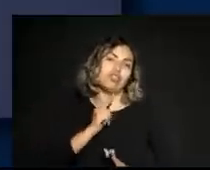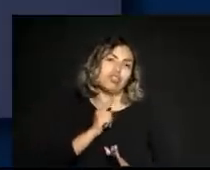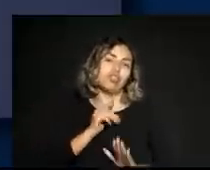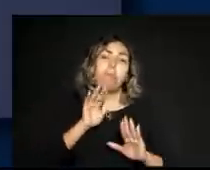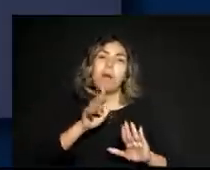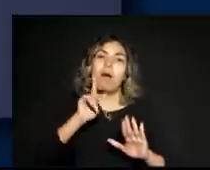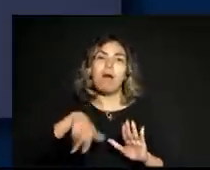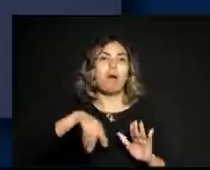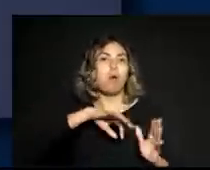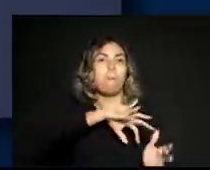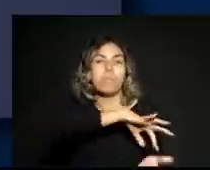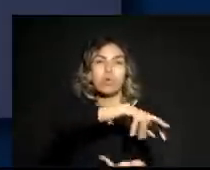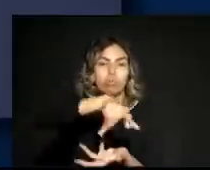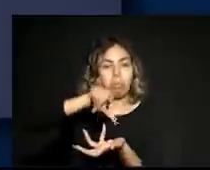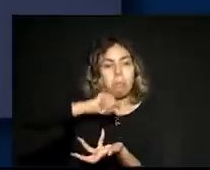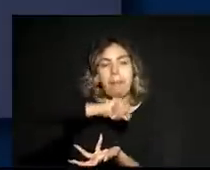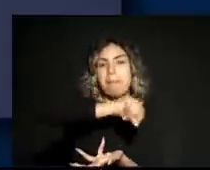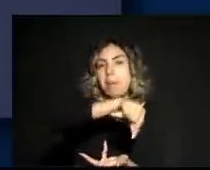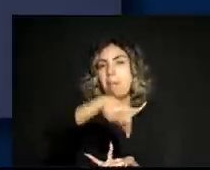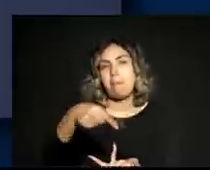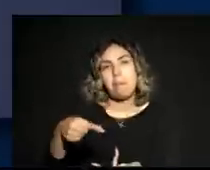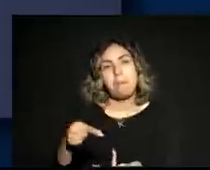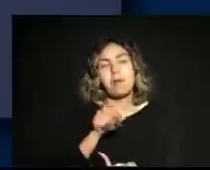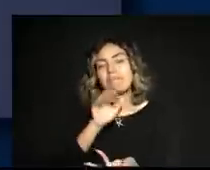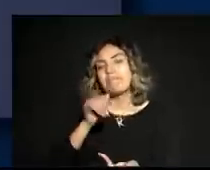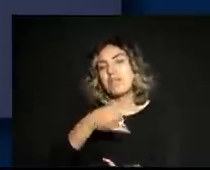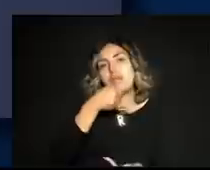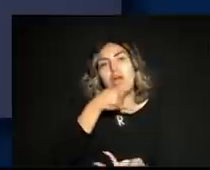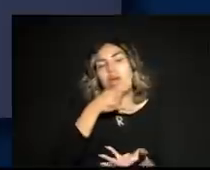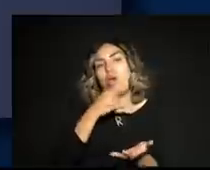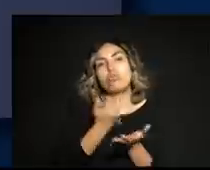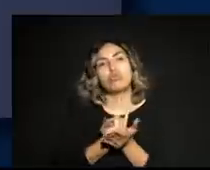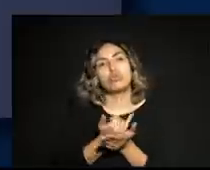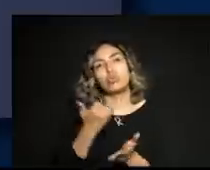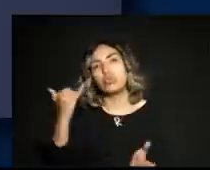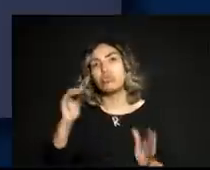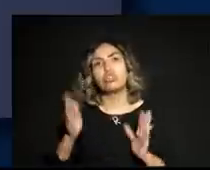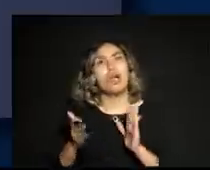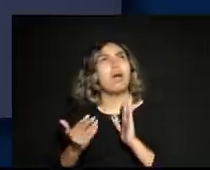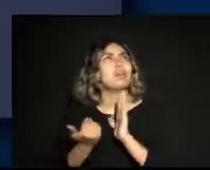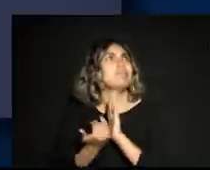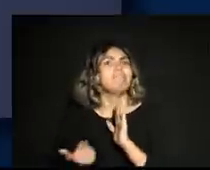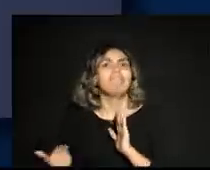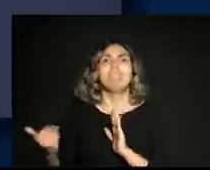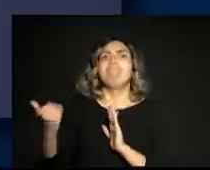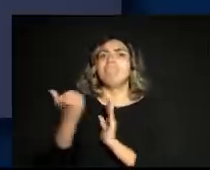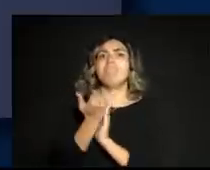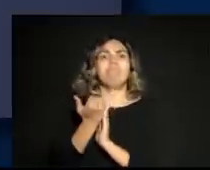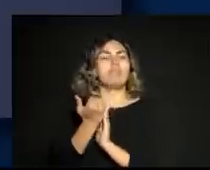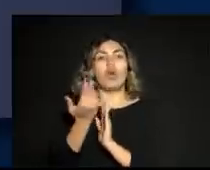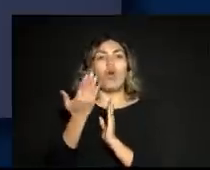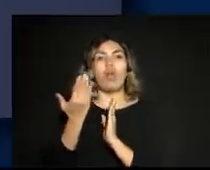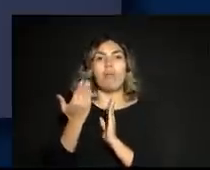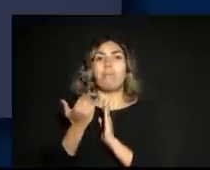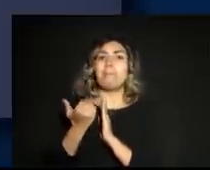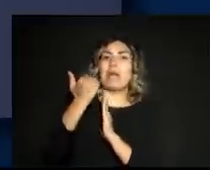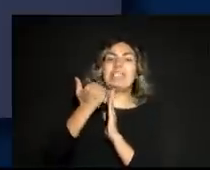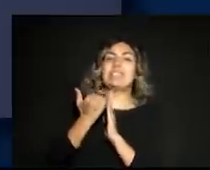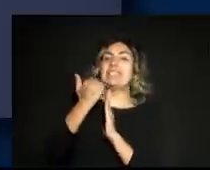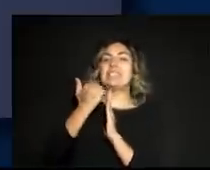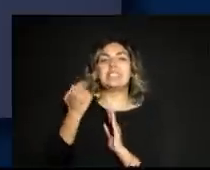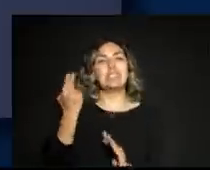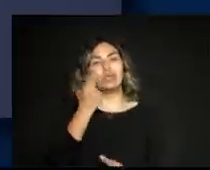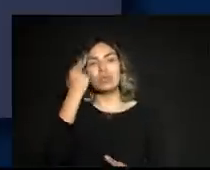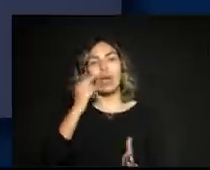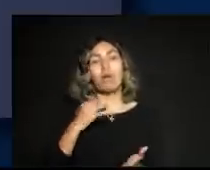círculo global é Felizmente eu acho que está sem juros já chegaram no seu pico pararam de crescer né o banco central